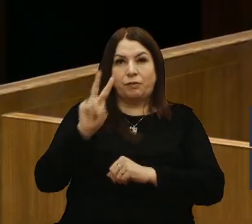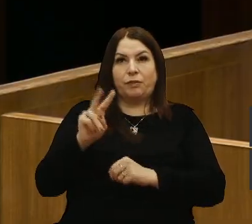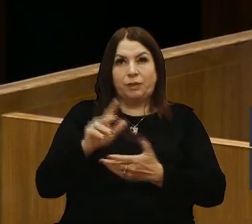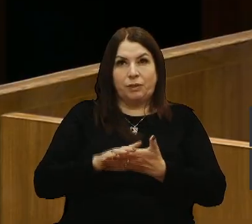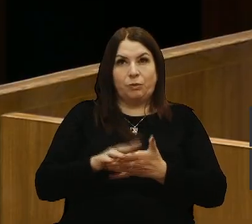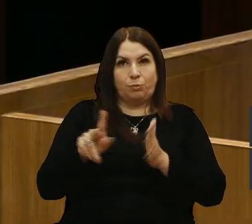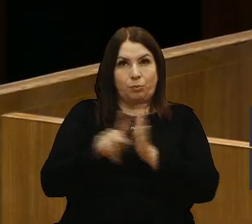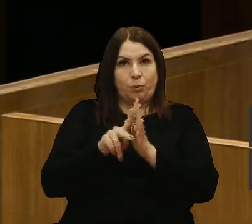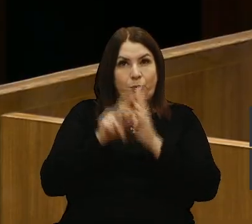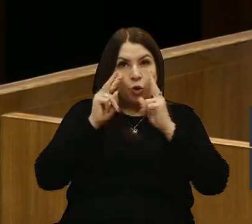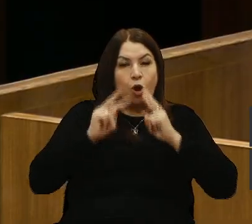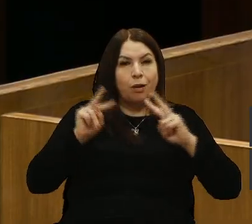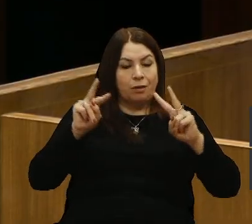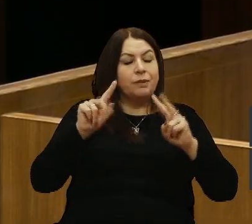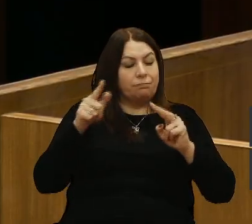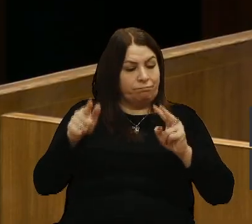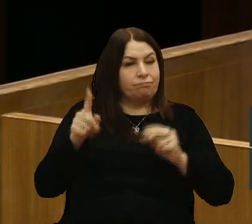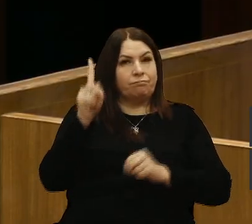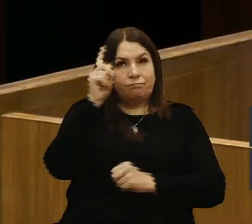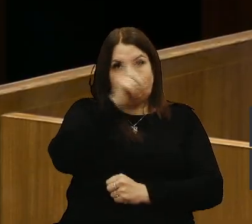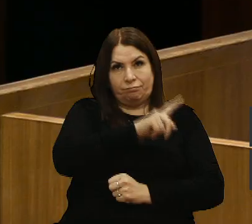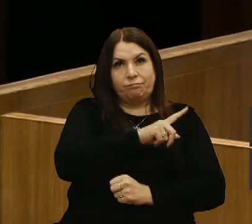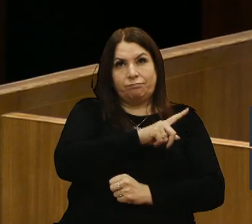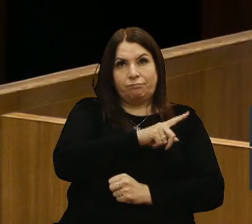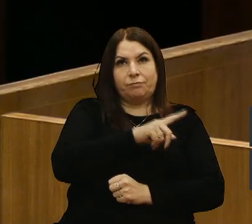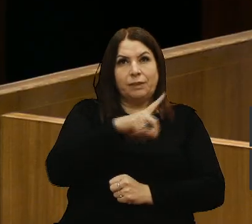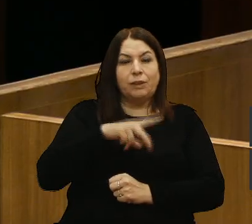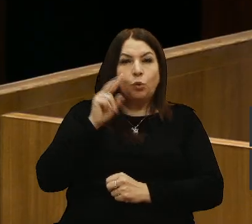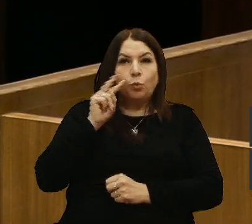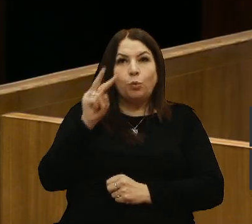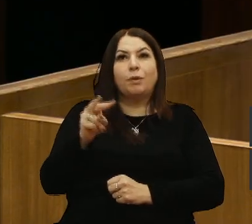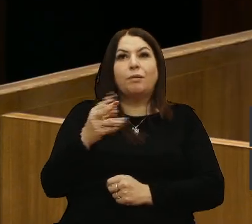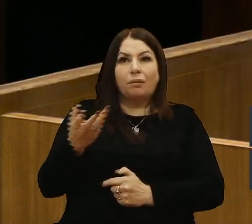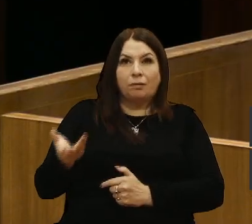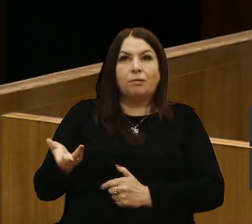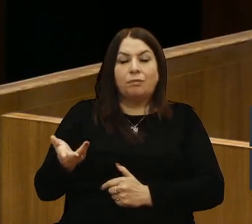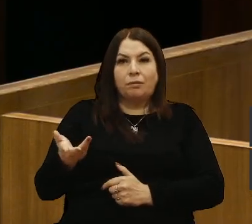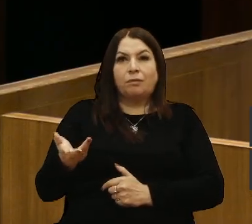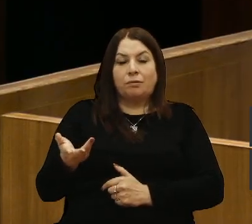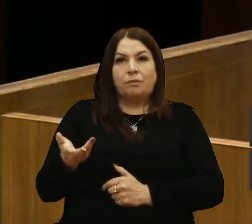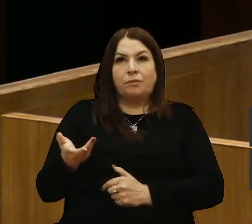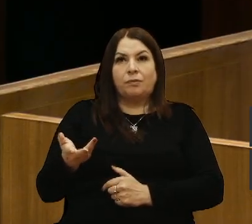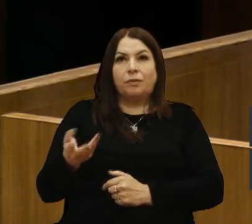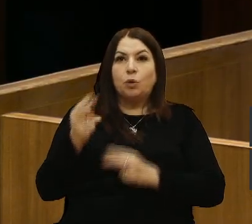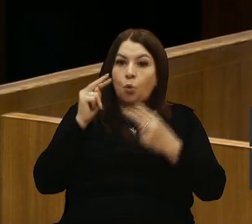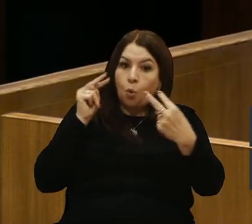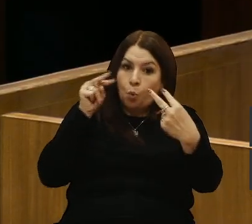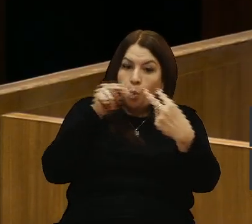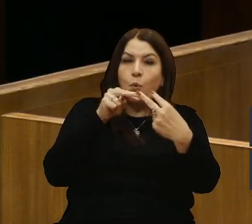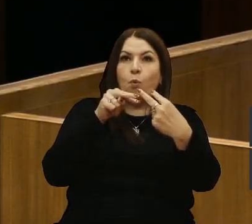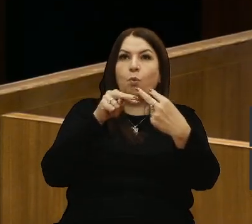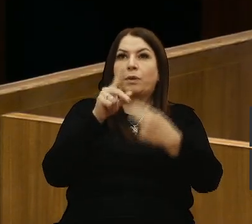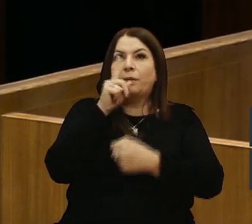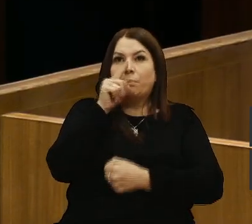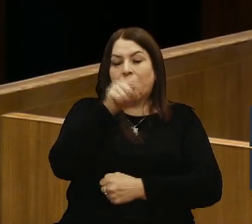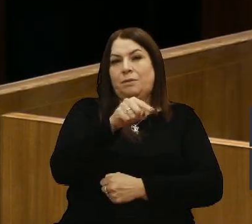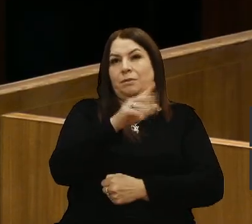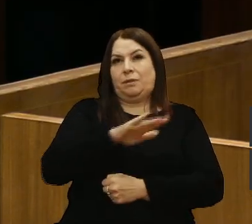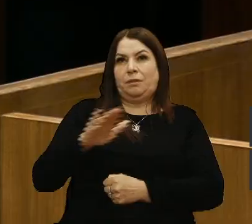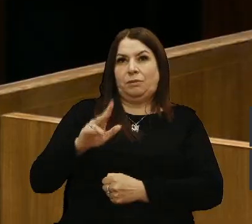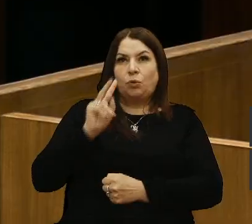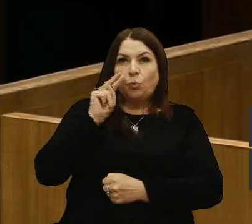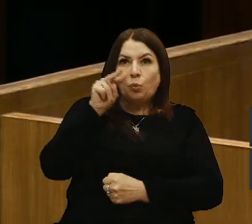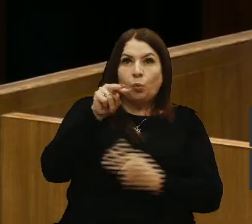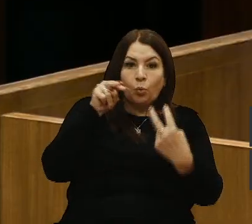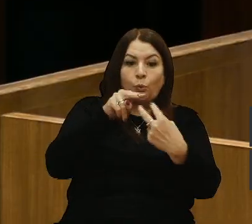os próprios olhos, vai ver o quanto é difícil e tem que olhar assim, no olho da mãe dessa criança, tem que olhar no